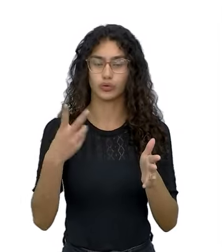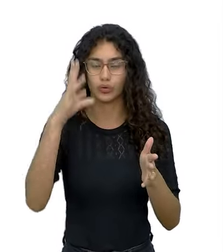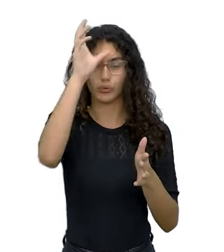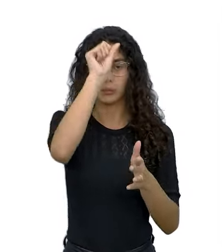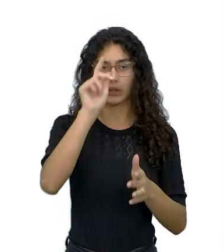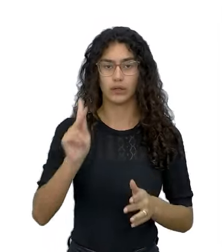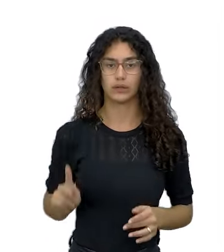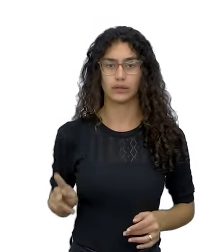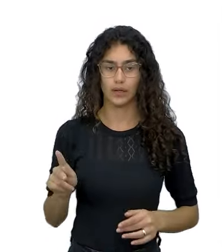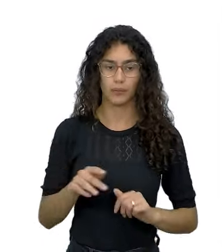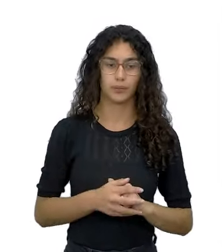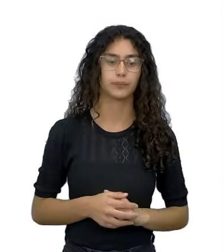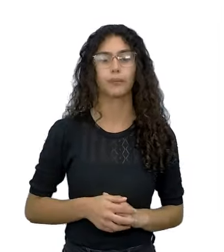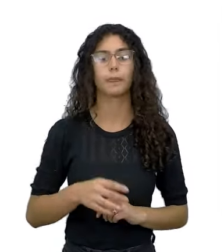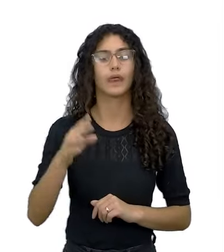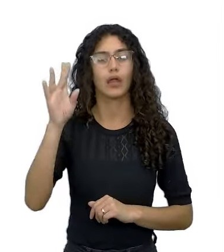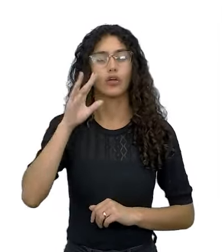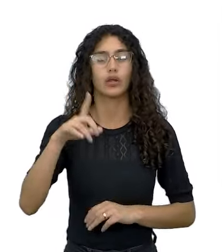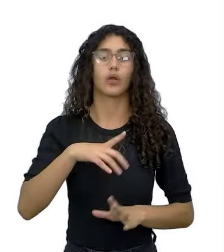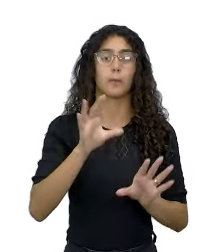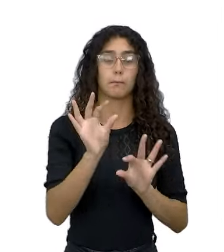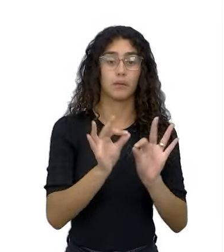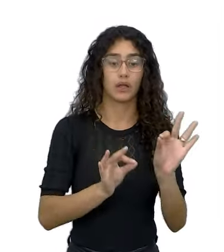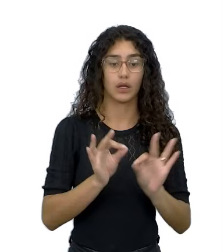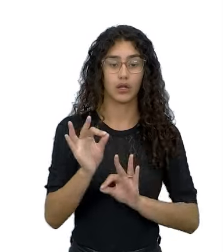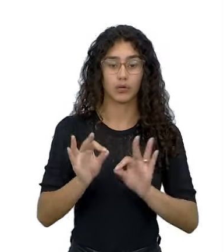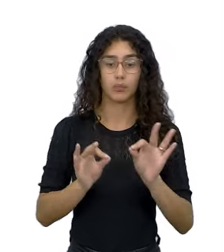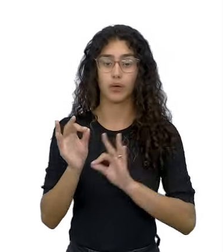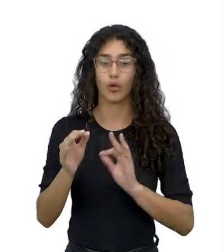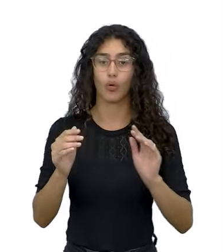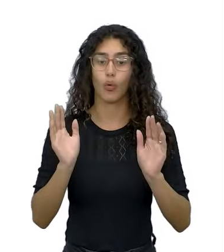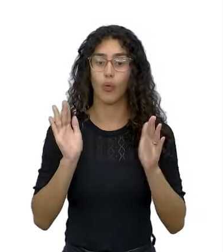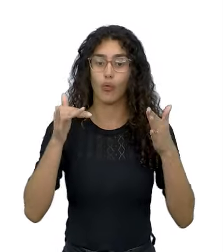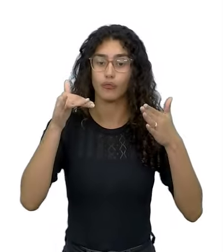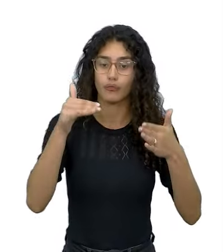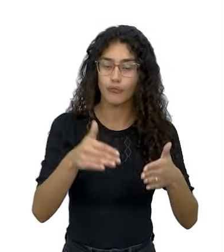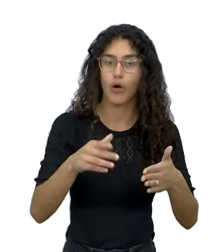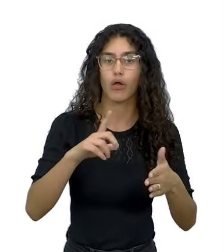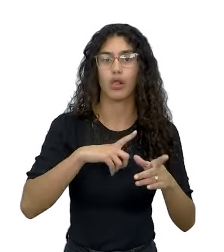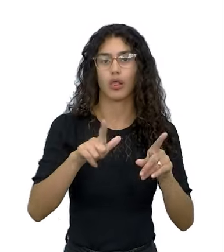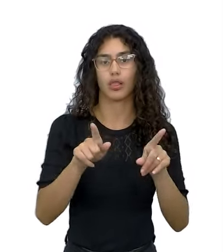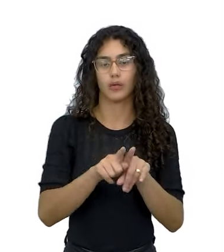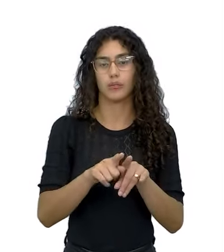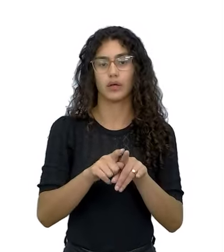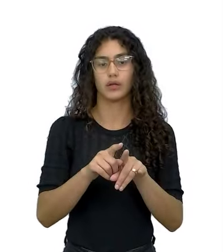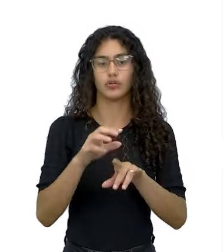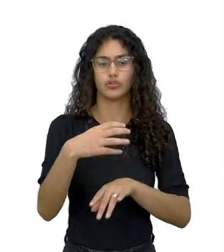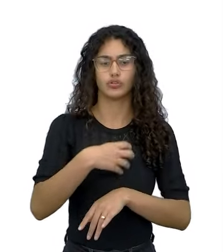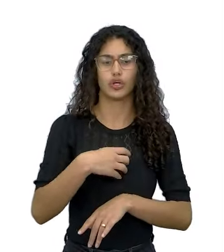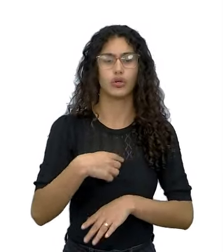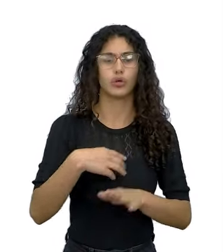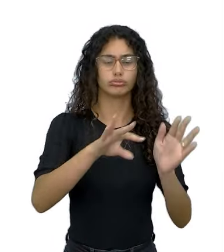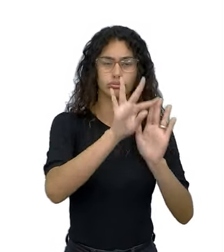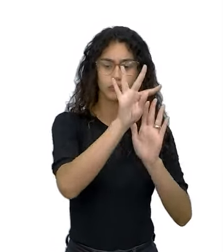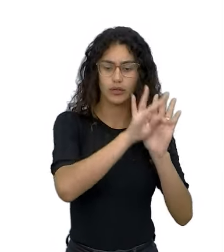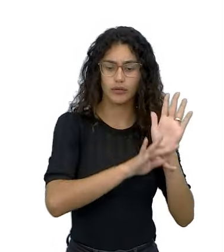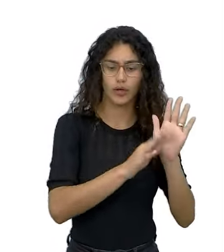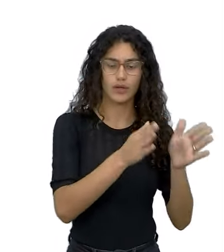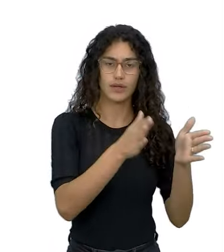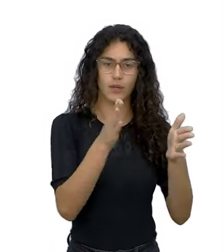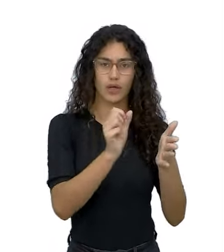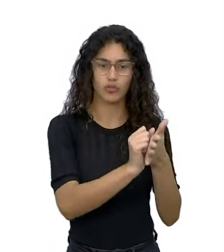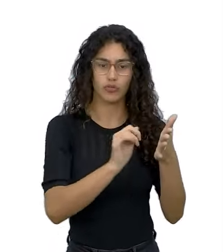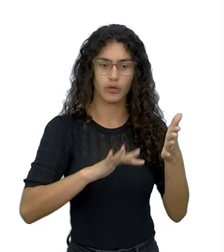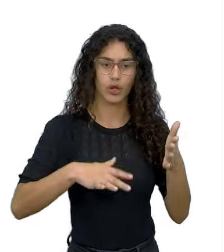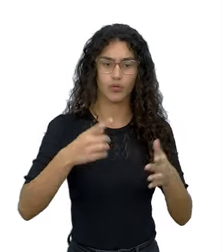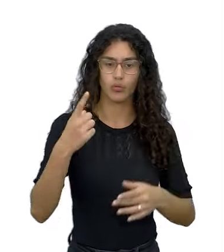Sempre. Refletir sobre o planejamento com foco nas produções de sentido relativas a gêneros textuais aí da sequência de atividades